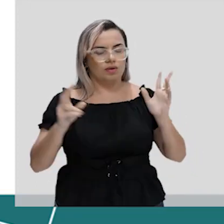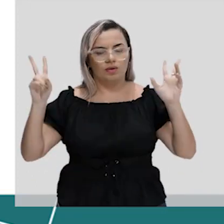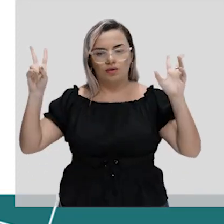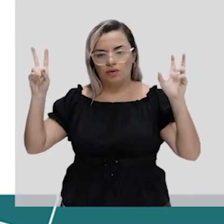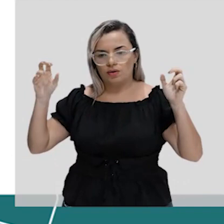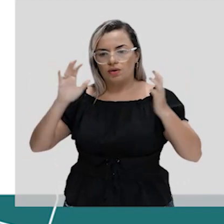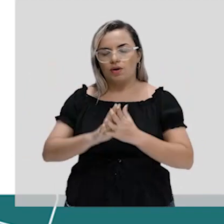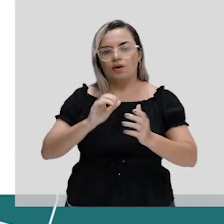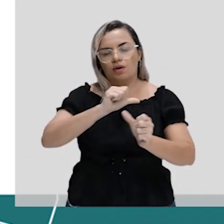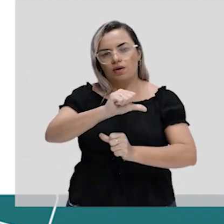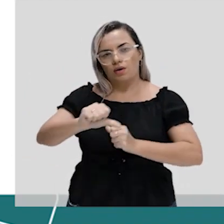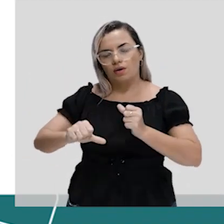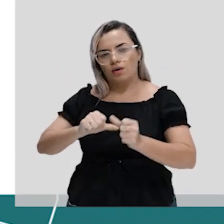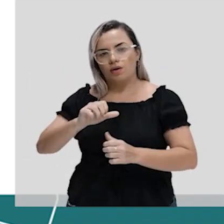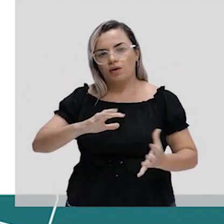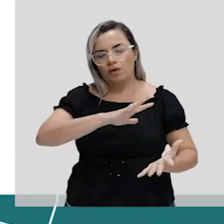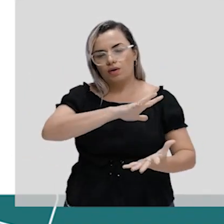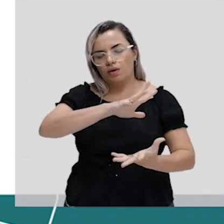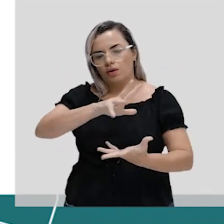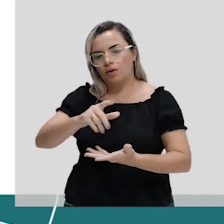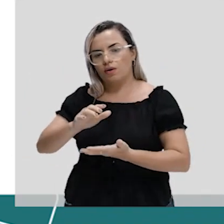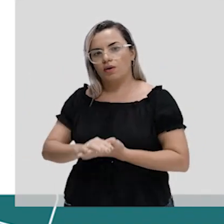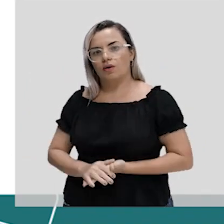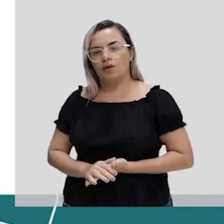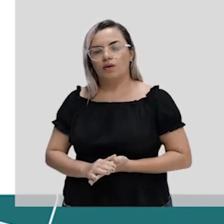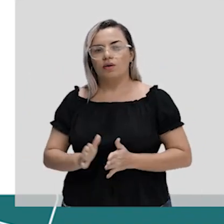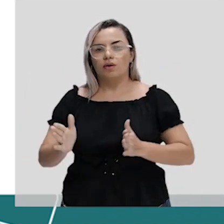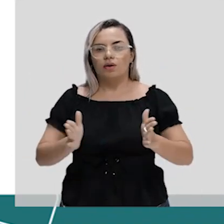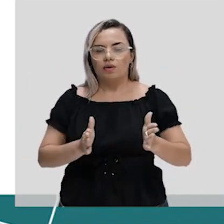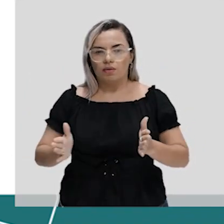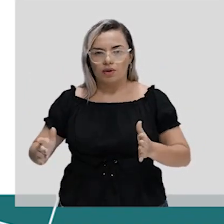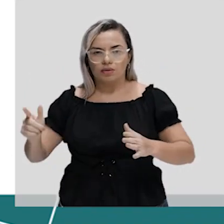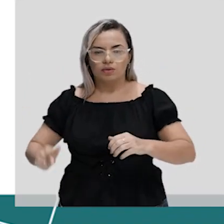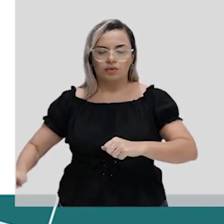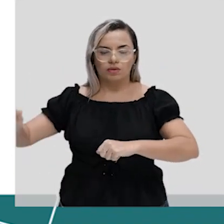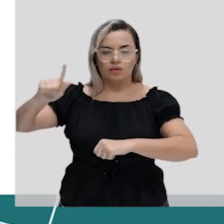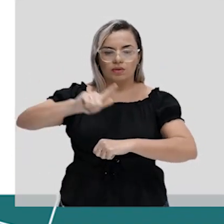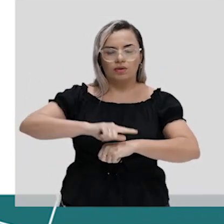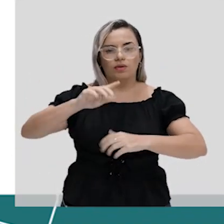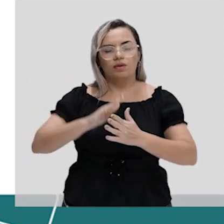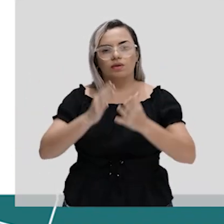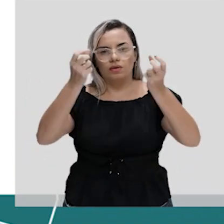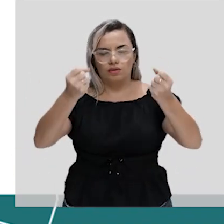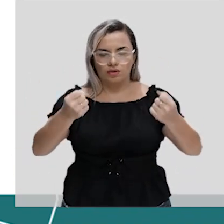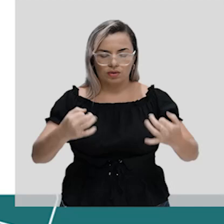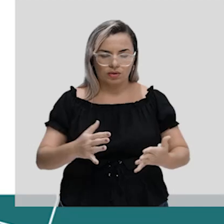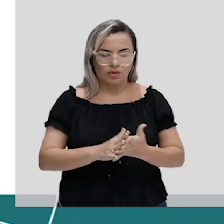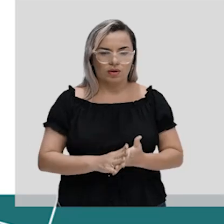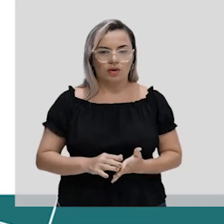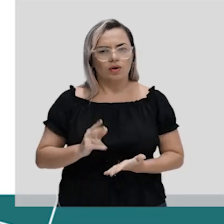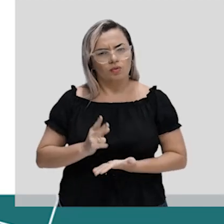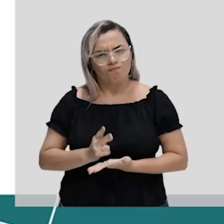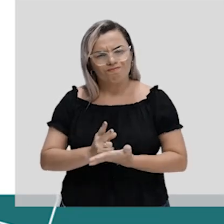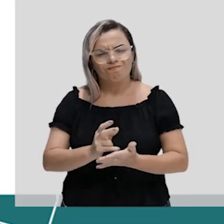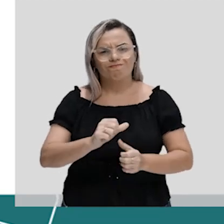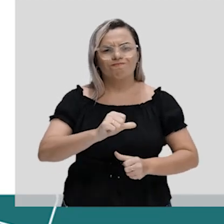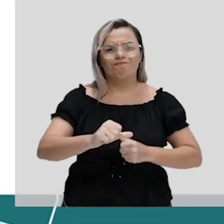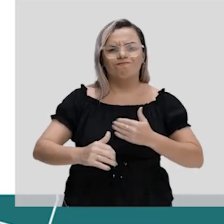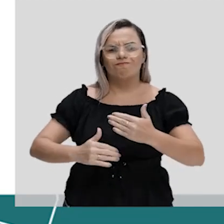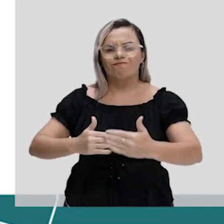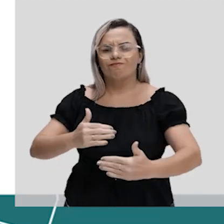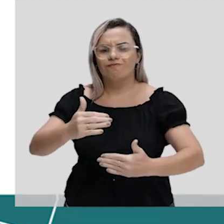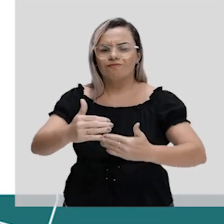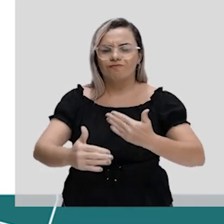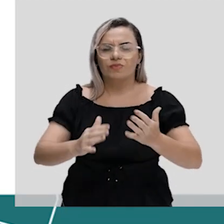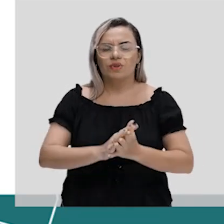dinâmica planetária e tempo geológico. E nessa aula eu expliquei que o nosso planeta ele está em constante mudanças. O planeta Terra que